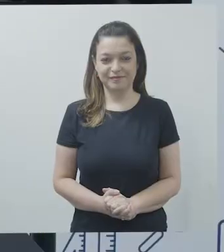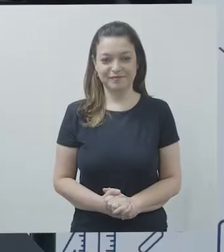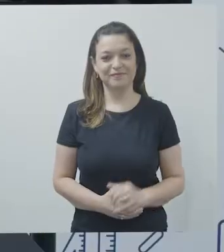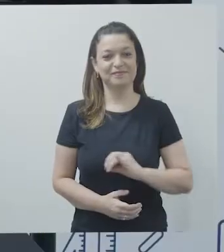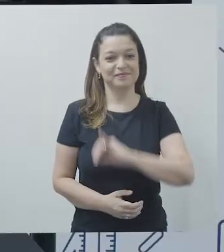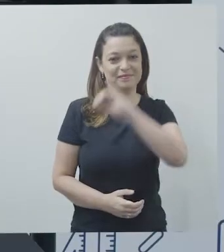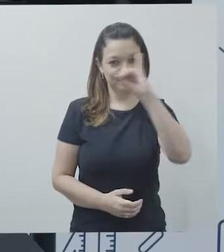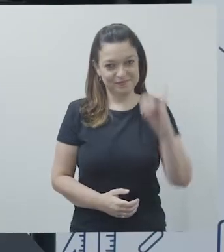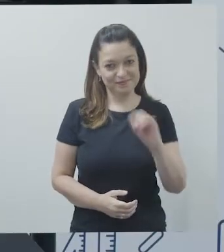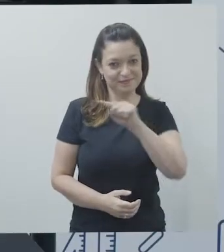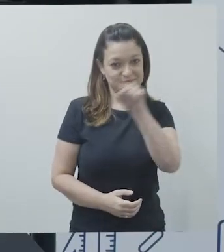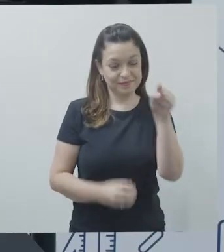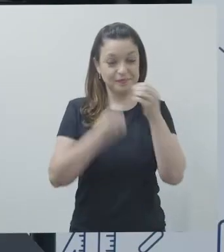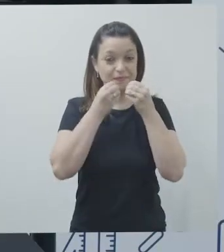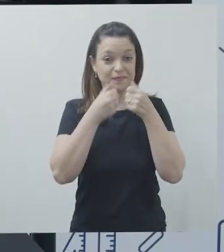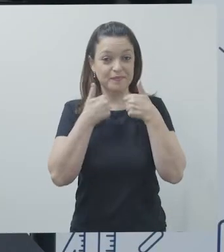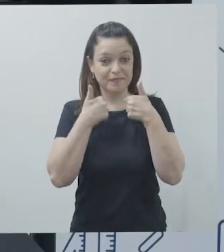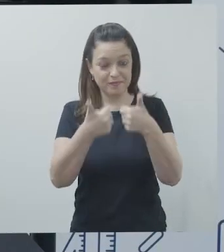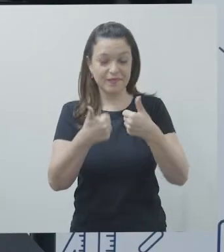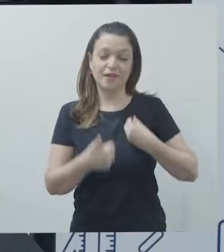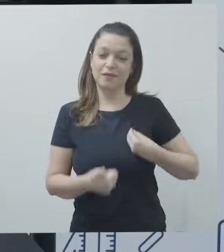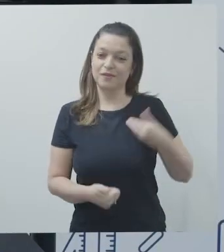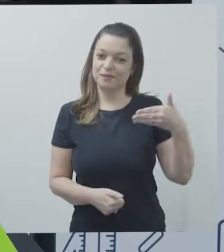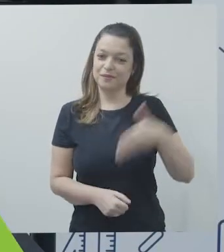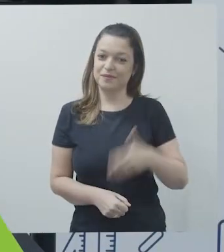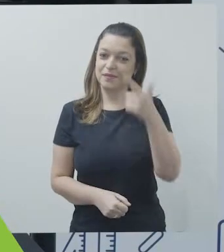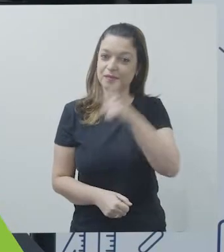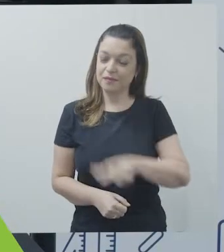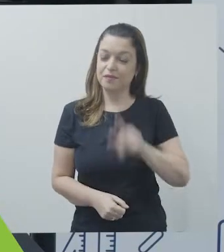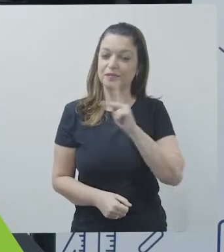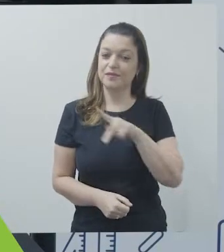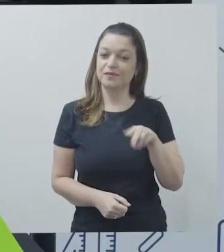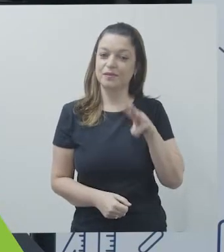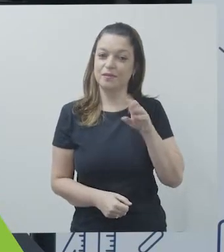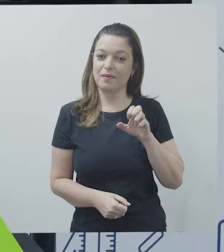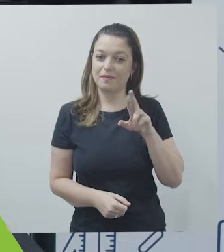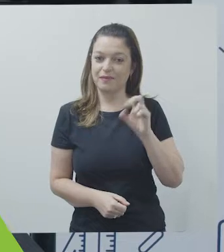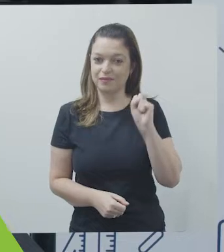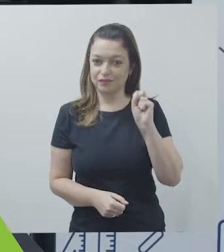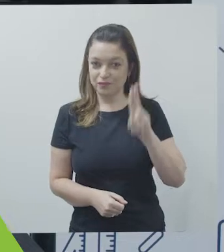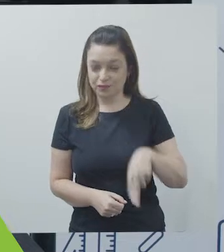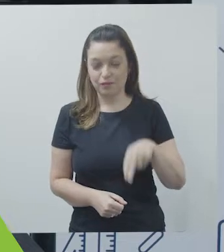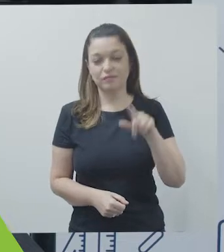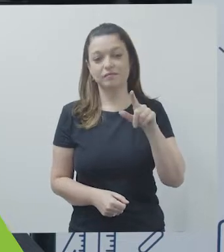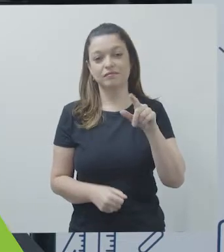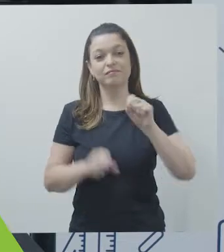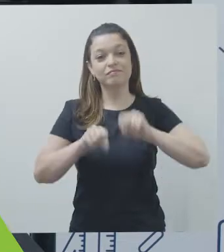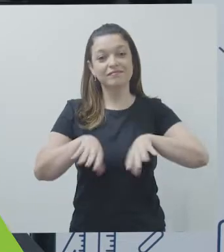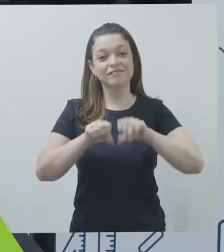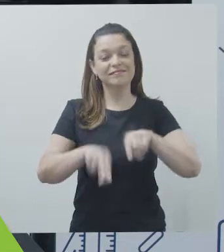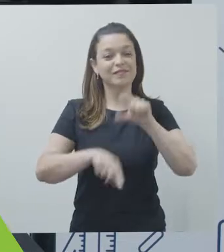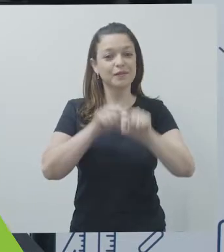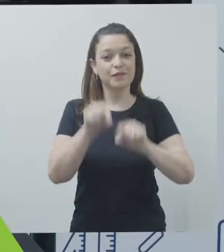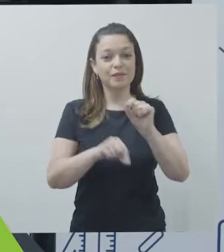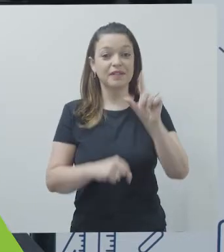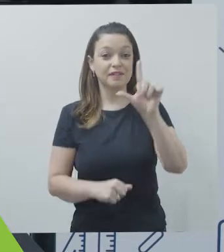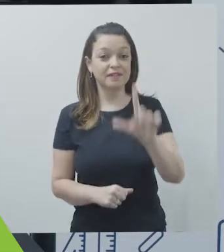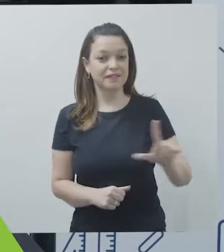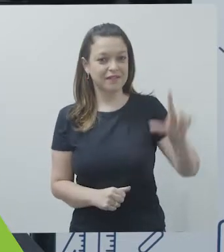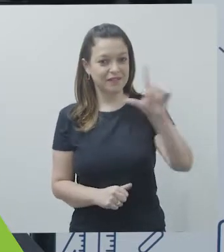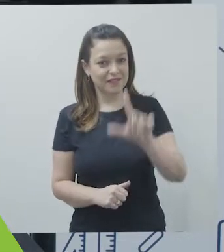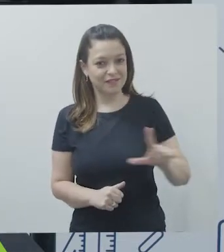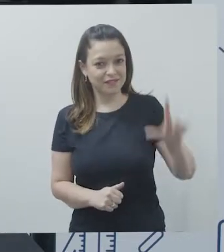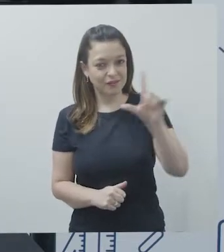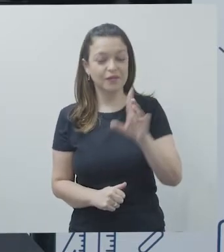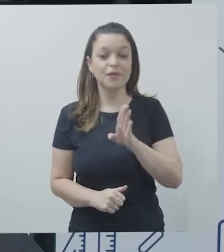Olá pessoal, tudo bem com vocês? Estou de volta, professor Emerson, para nós trabalharmos literatura, conhecer novos lugares, conhecer